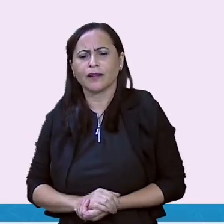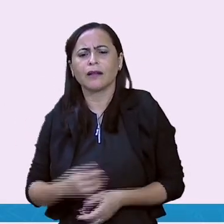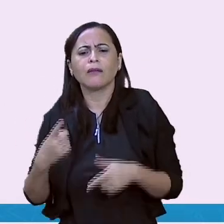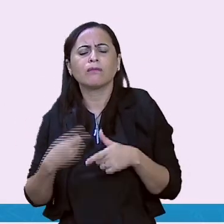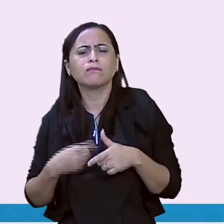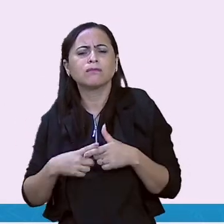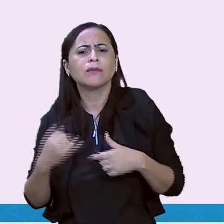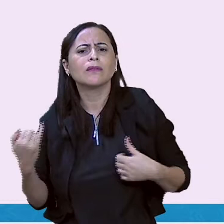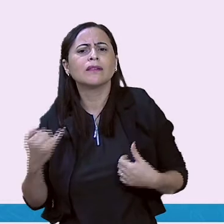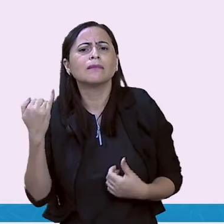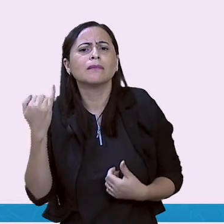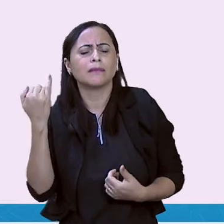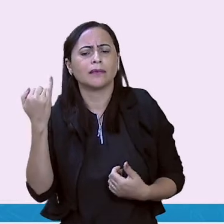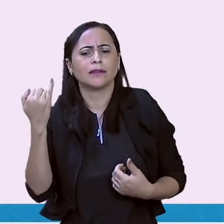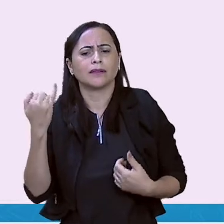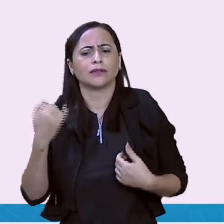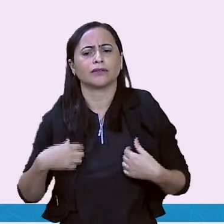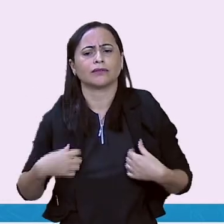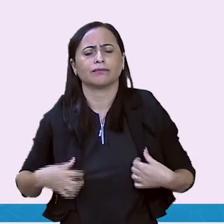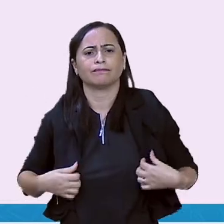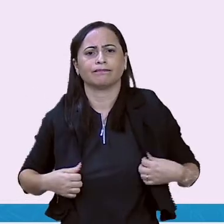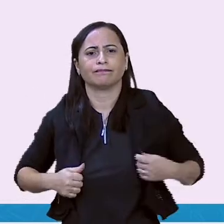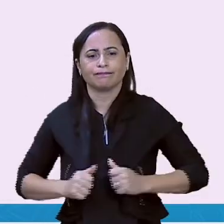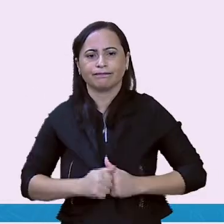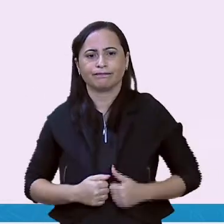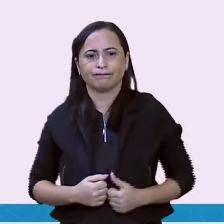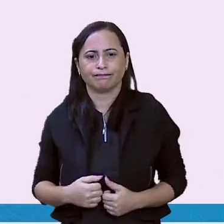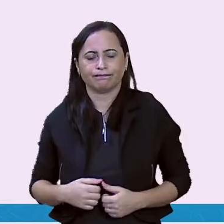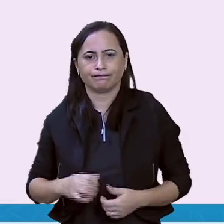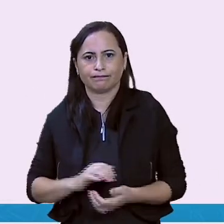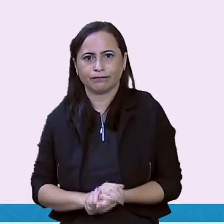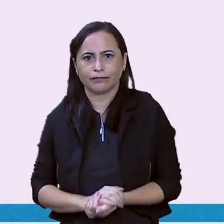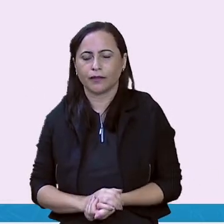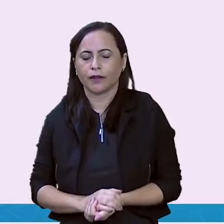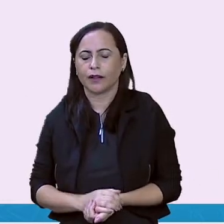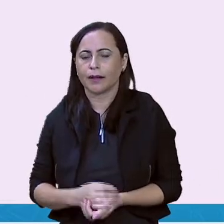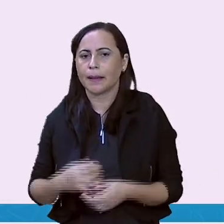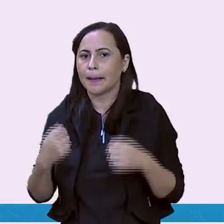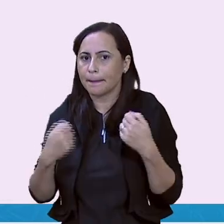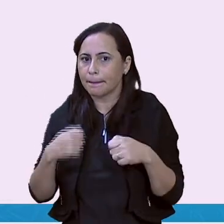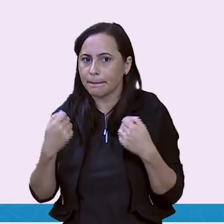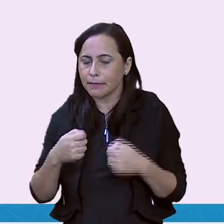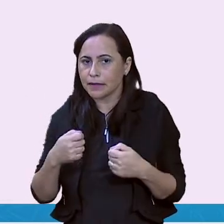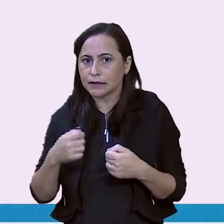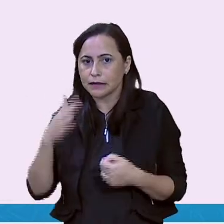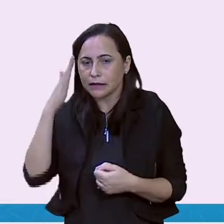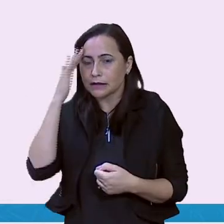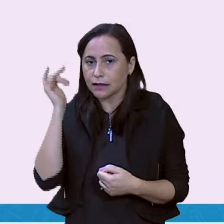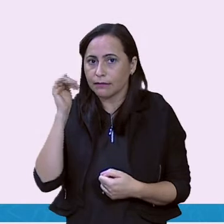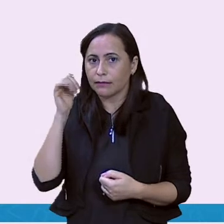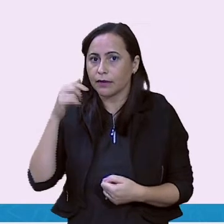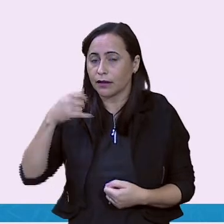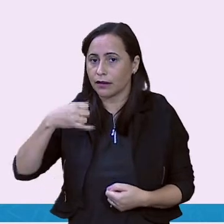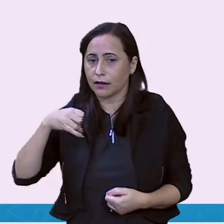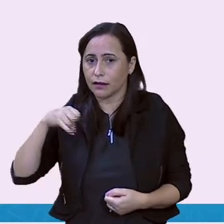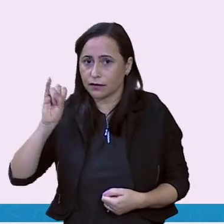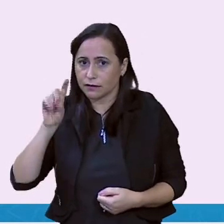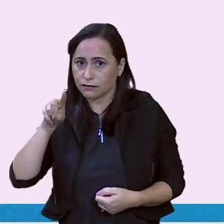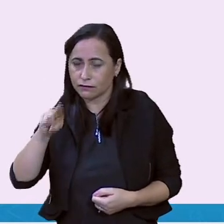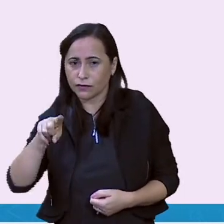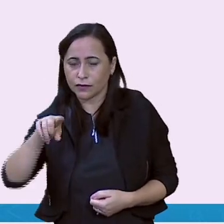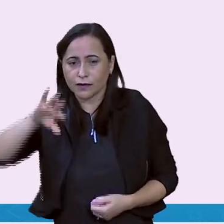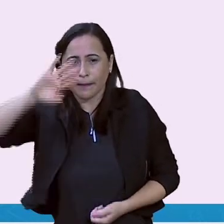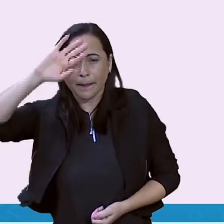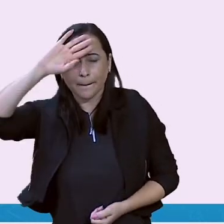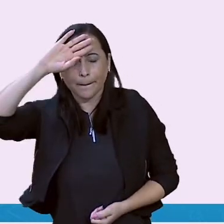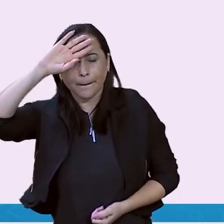é importante isso, gente? Porque medir a temperatura para saber se você está com febre, se aquele mal-estar que